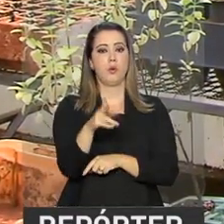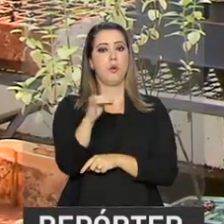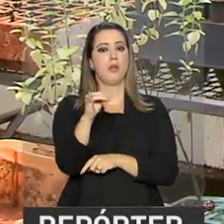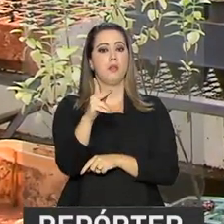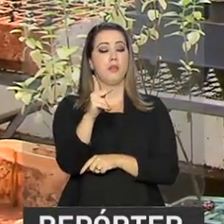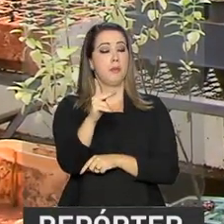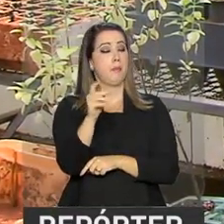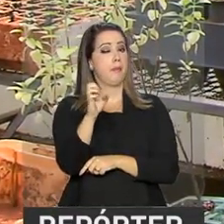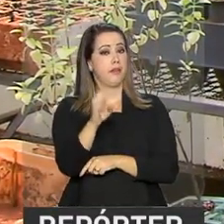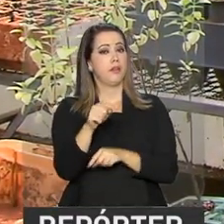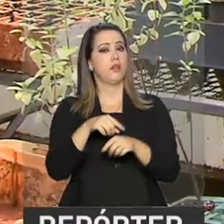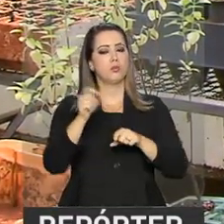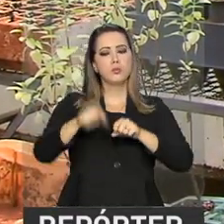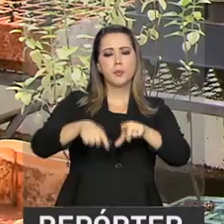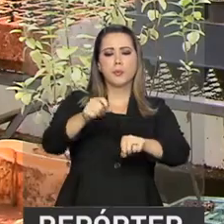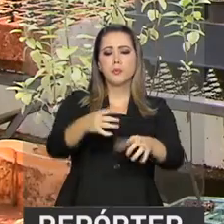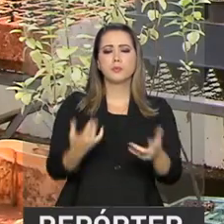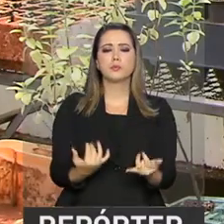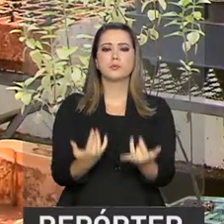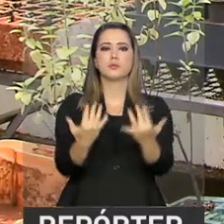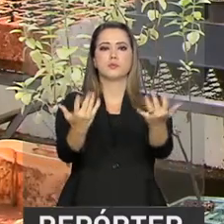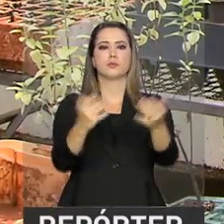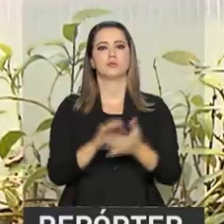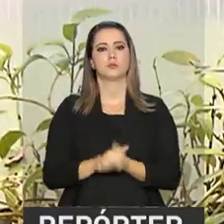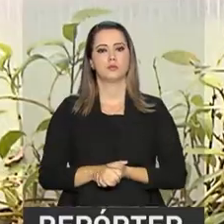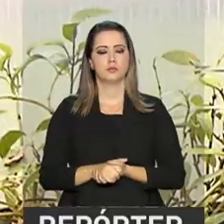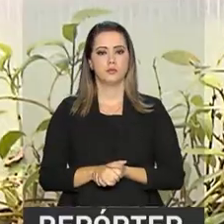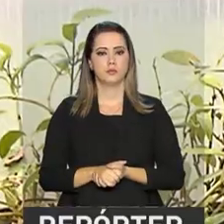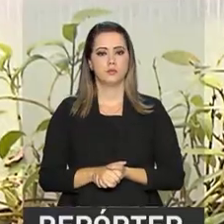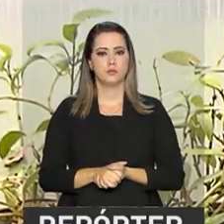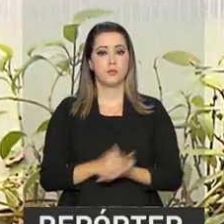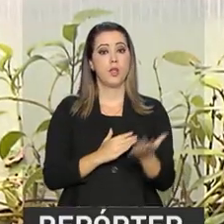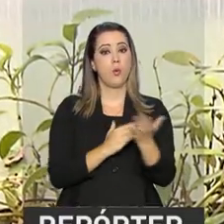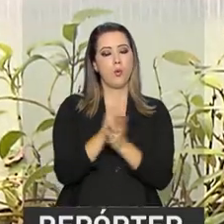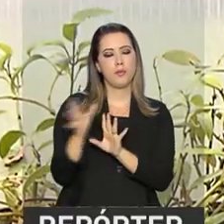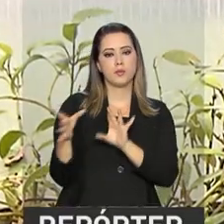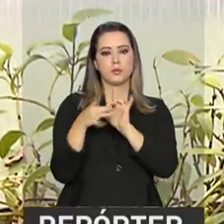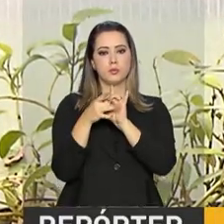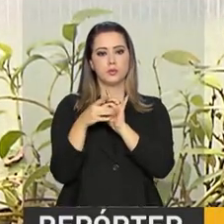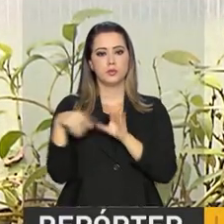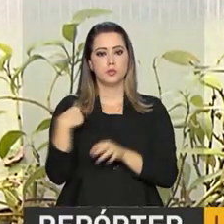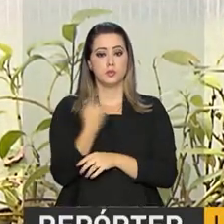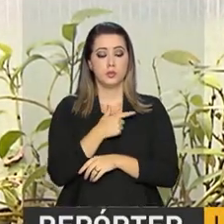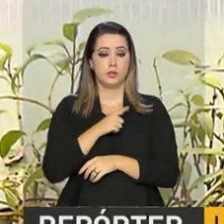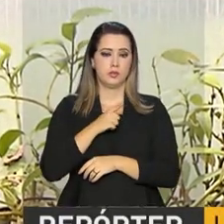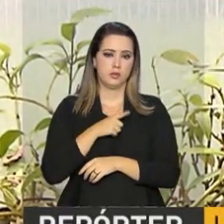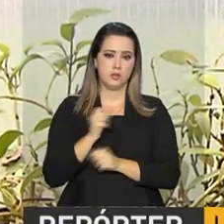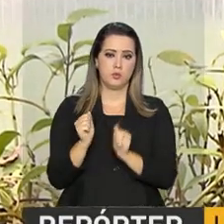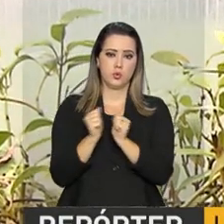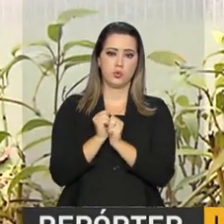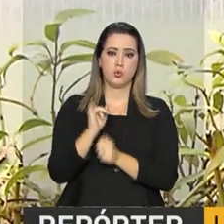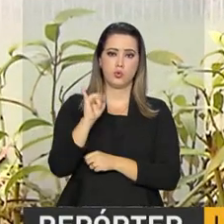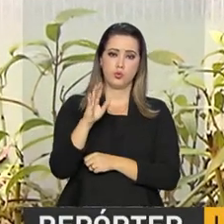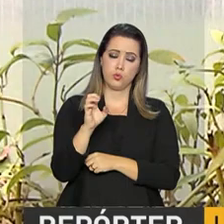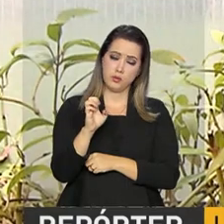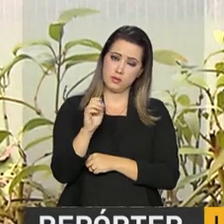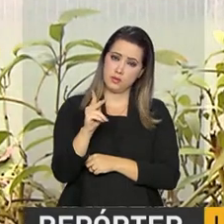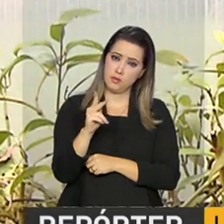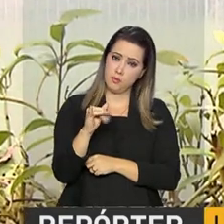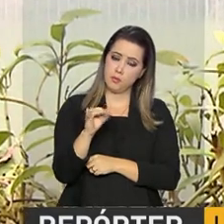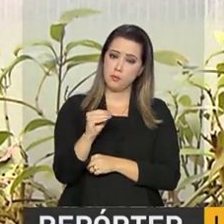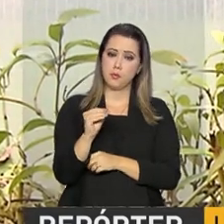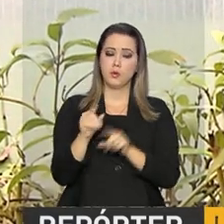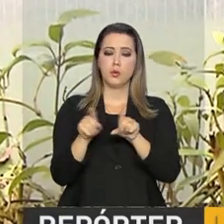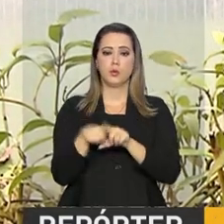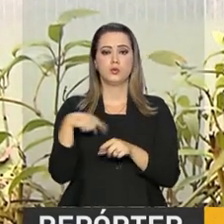ipê, estão sendo plantadas na Chapada dos Veadeiros. Isso é o início de uma parceria que nós vamos ter com o ICMBio para que as